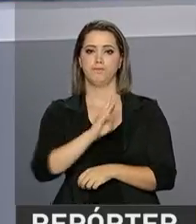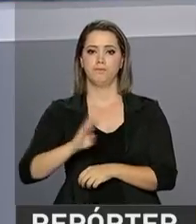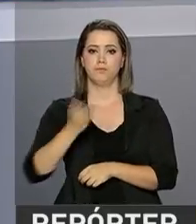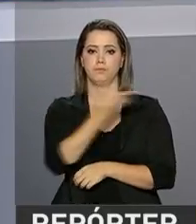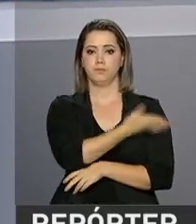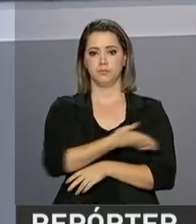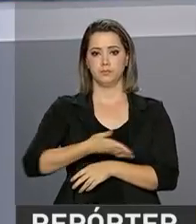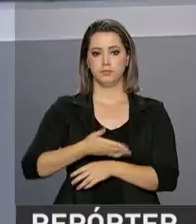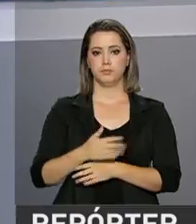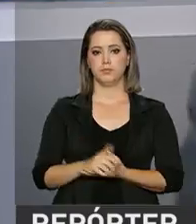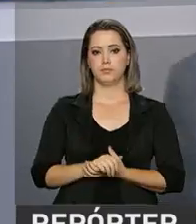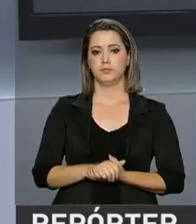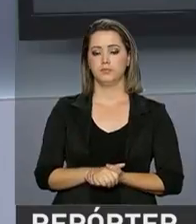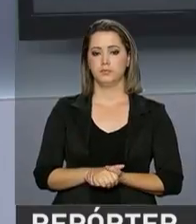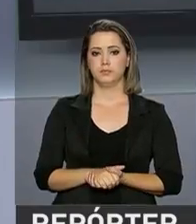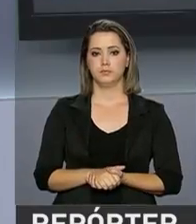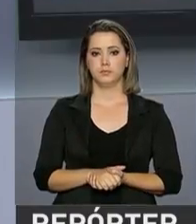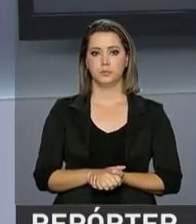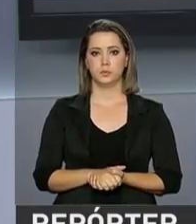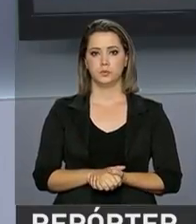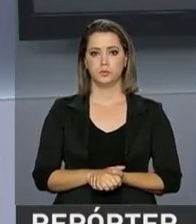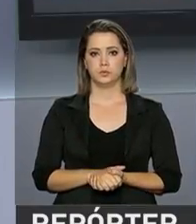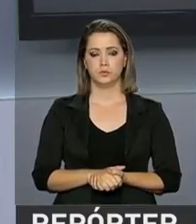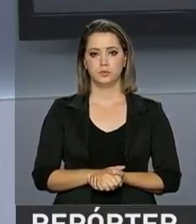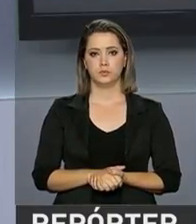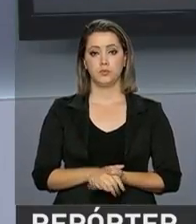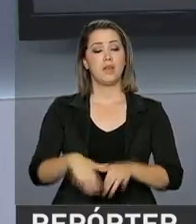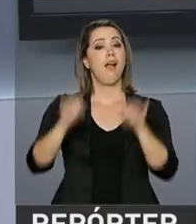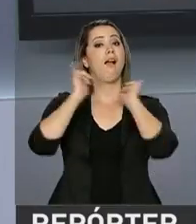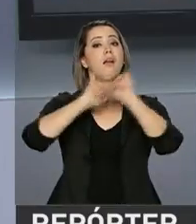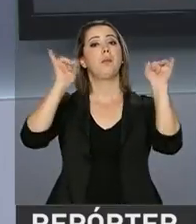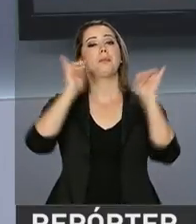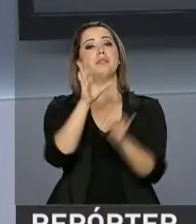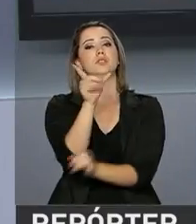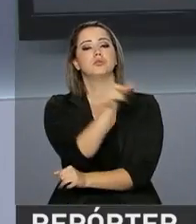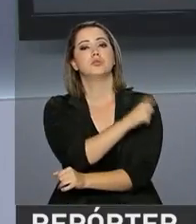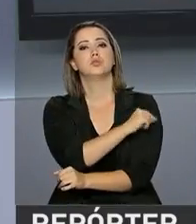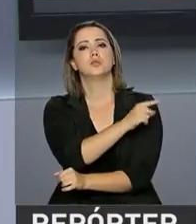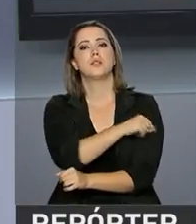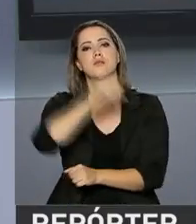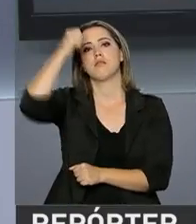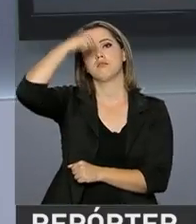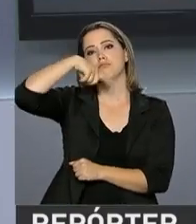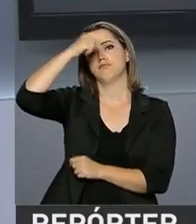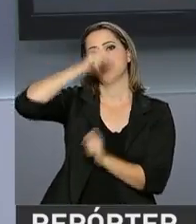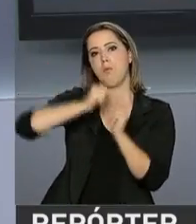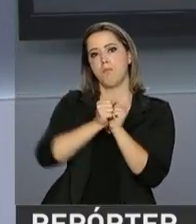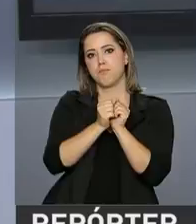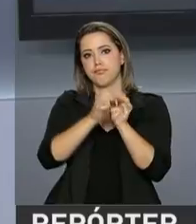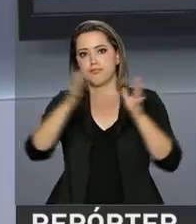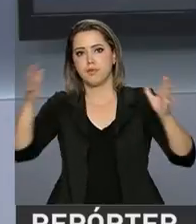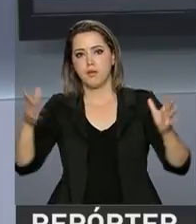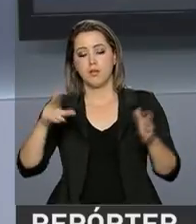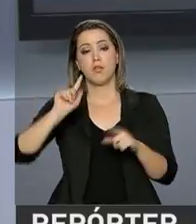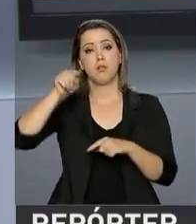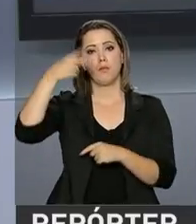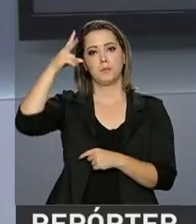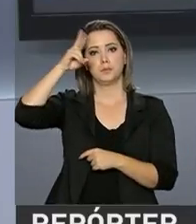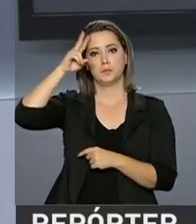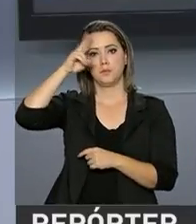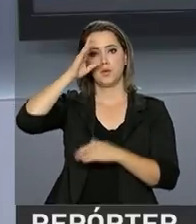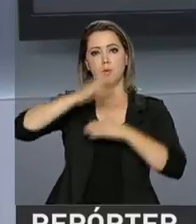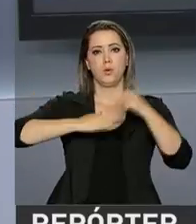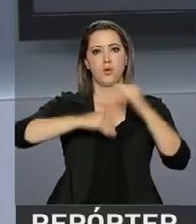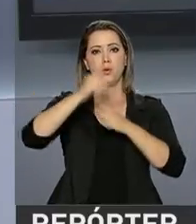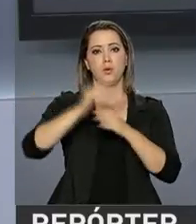da ANS a campanha de vacinação contra a gripe vai ser ampliada a partir de segunda-feira